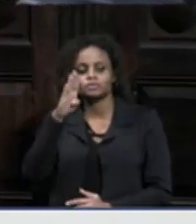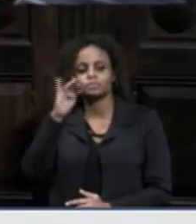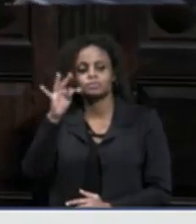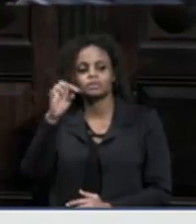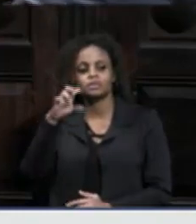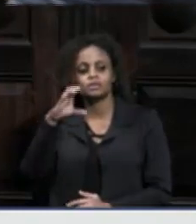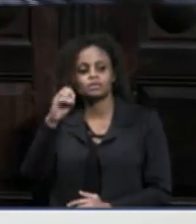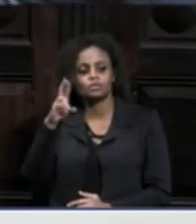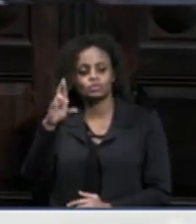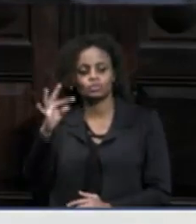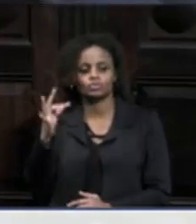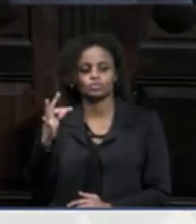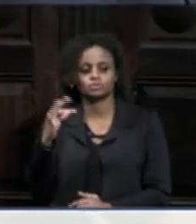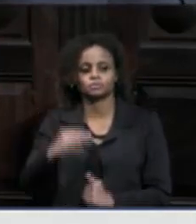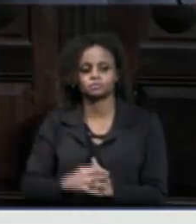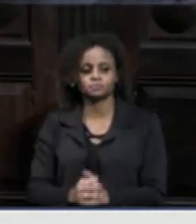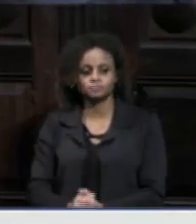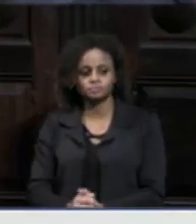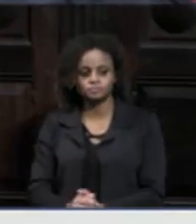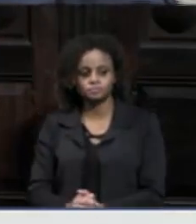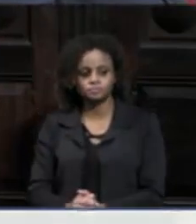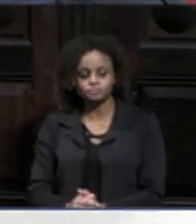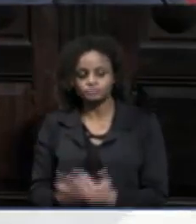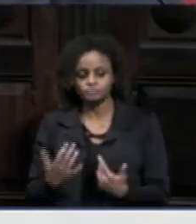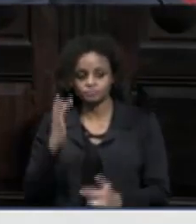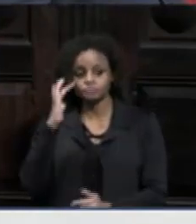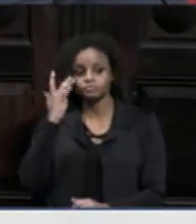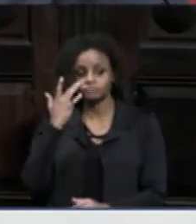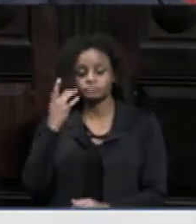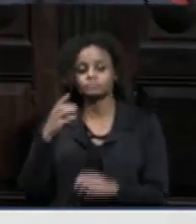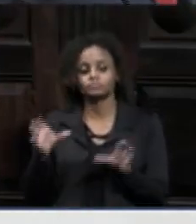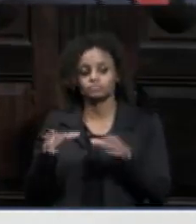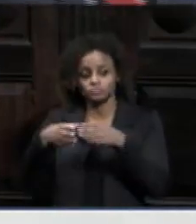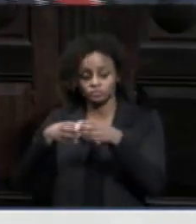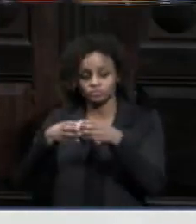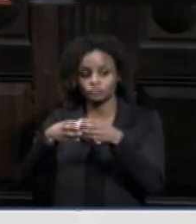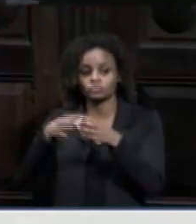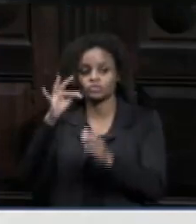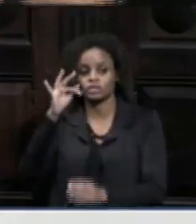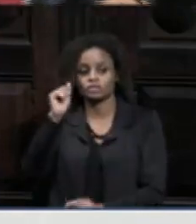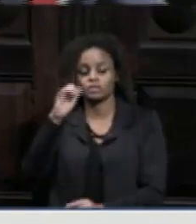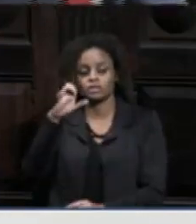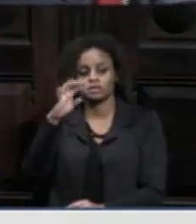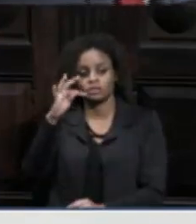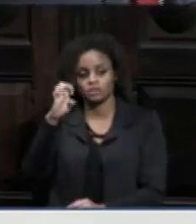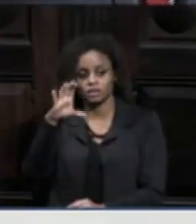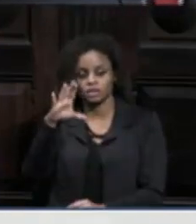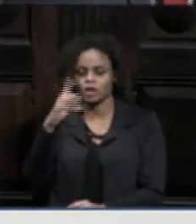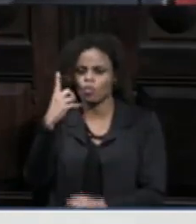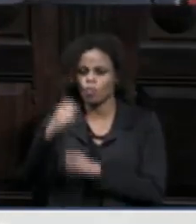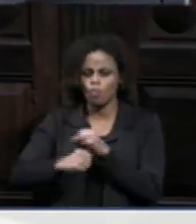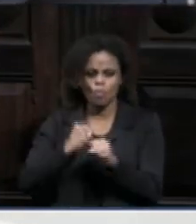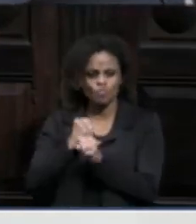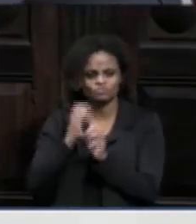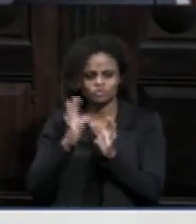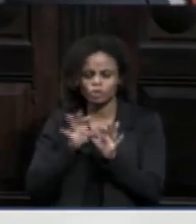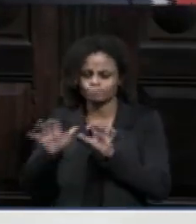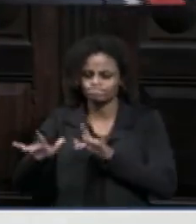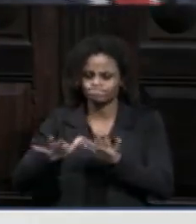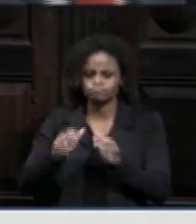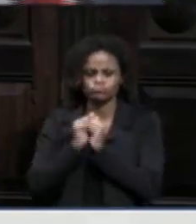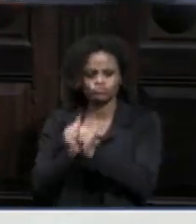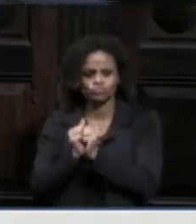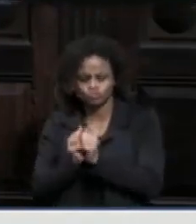legitimava a continuidade desse projeto. Eu acho que a comunidade da FATEC, que há mais de um ano está mobilizada, redigiu